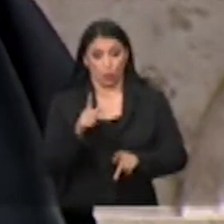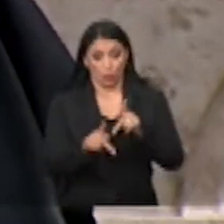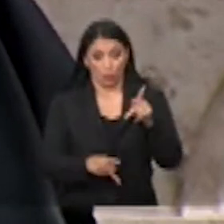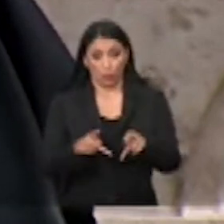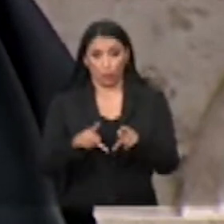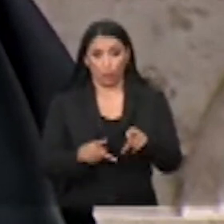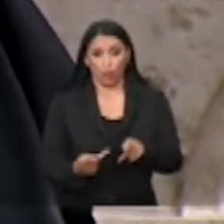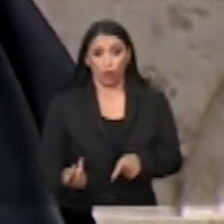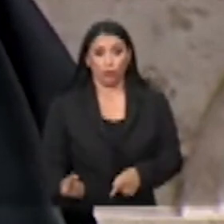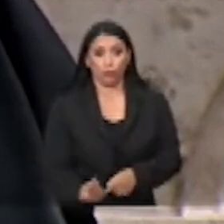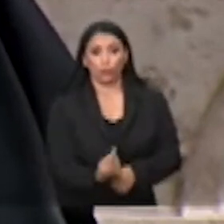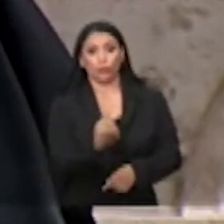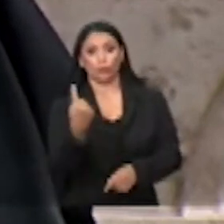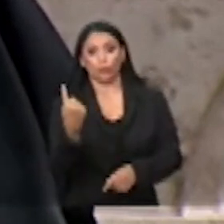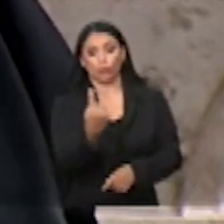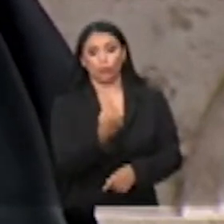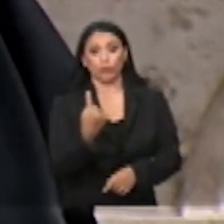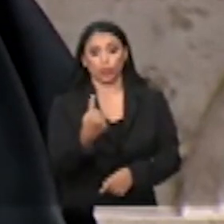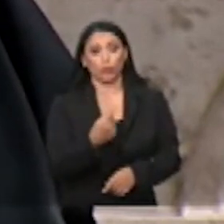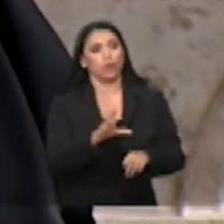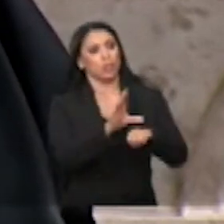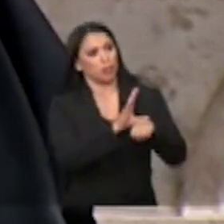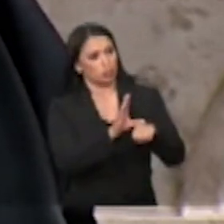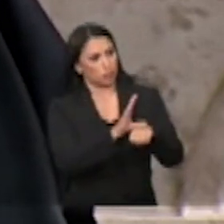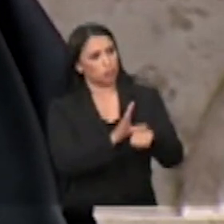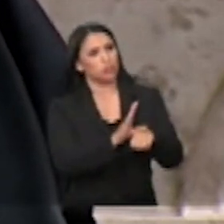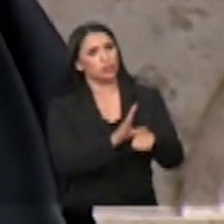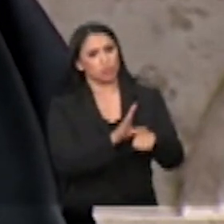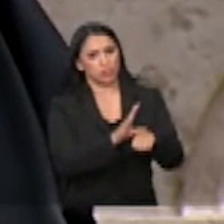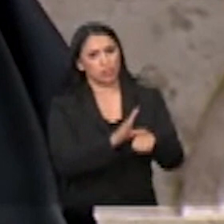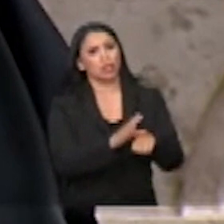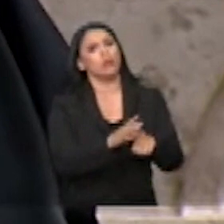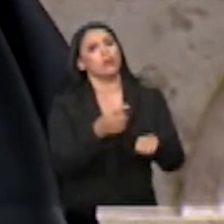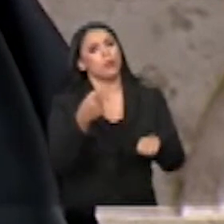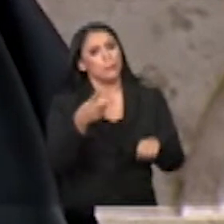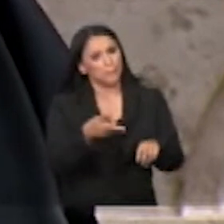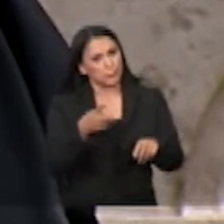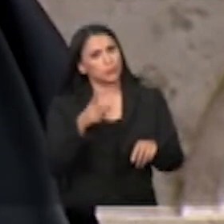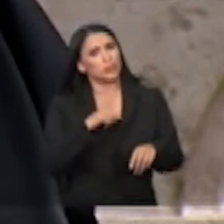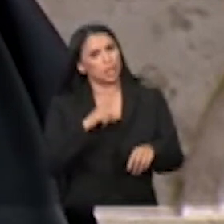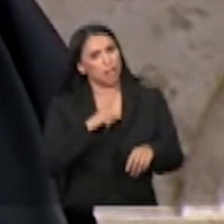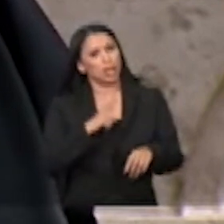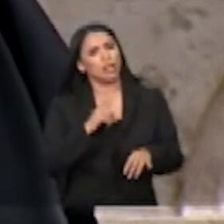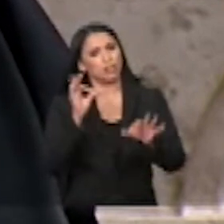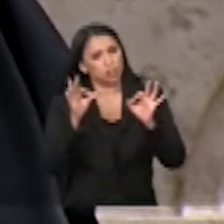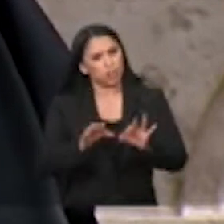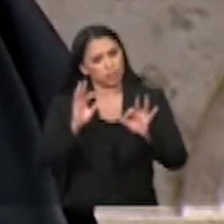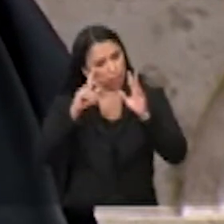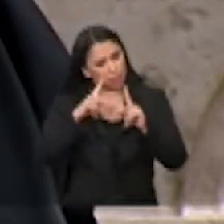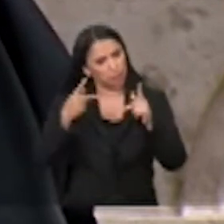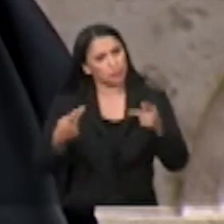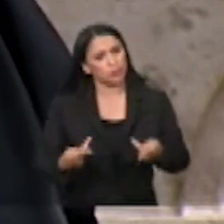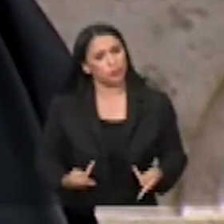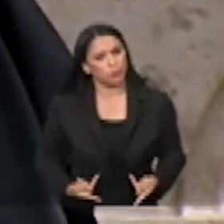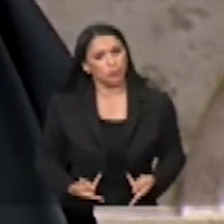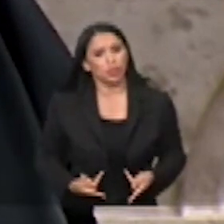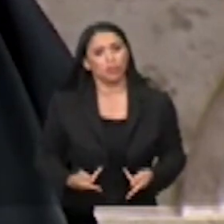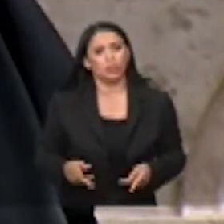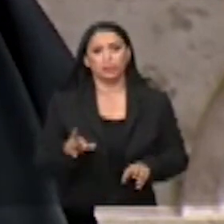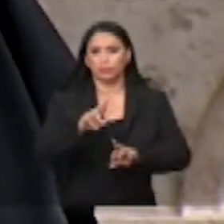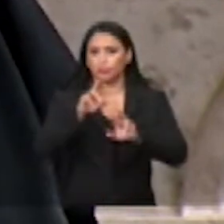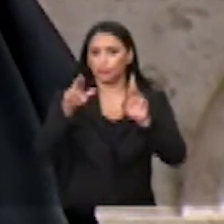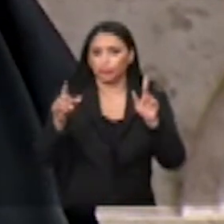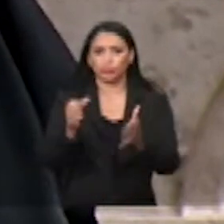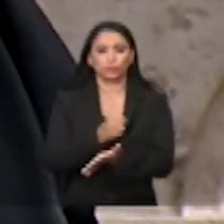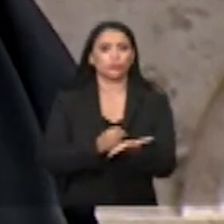Constituição reconhece a dignidade da pessoa humana, sem distinções como fundamento da República,